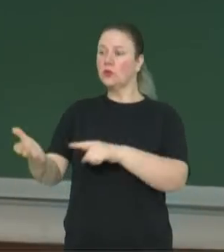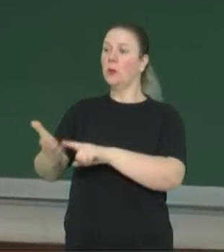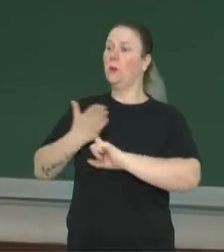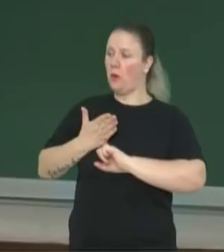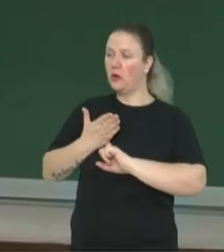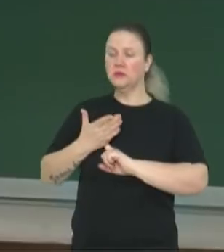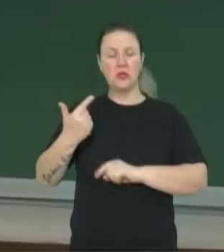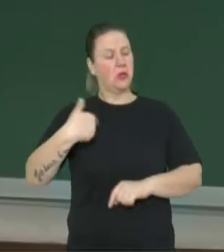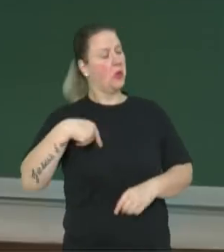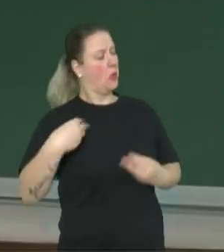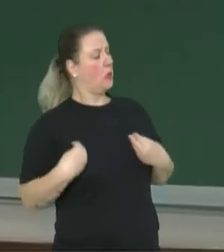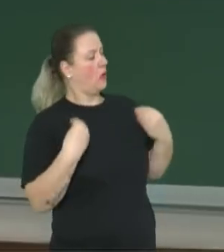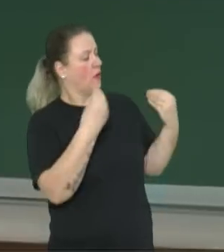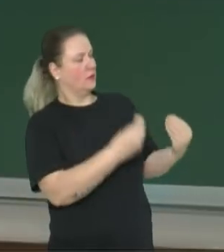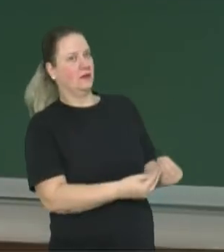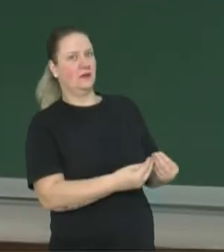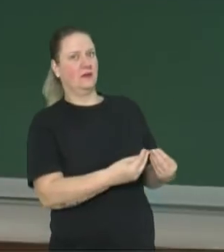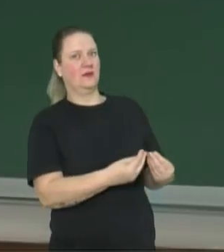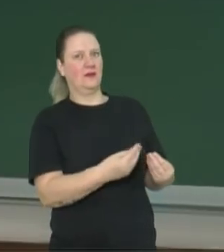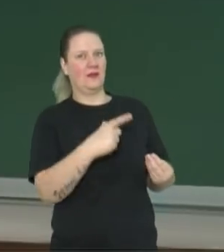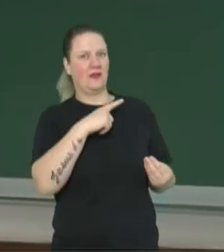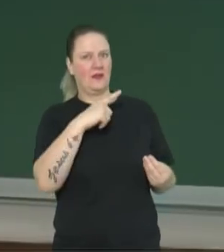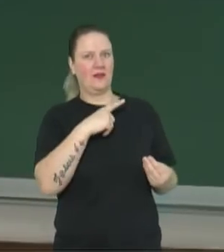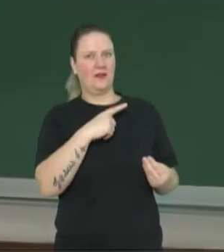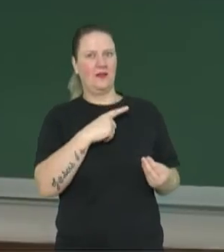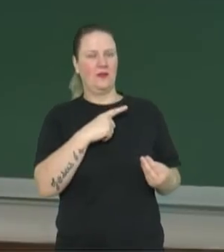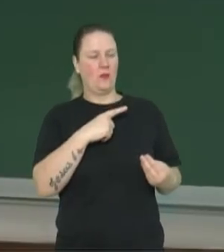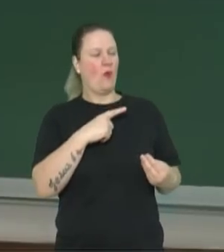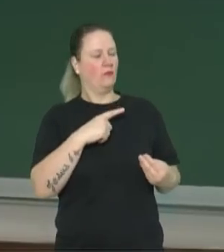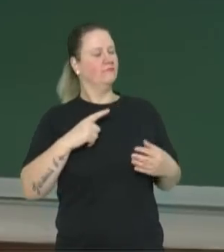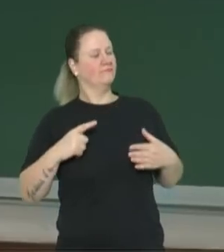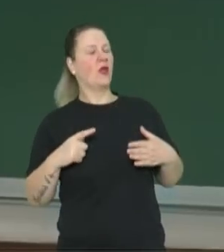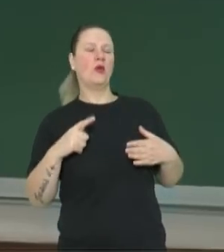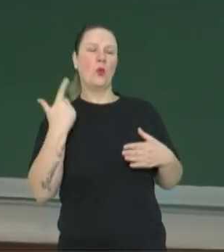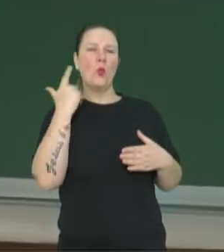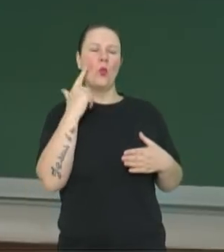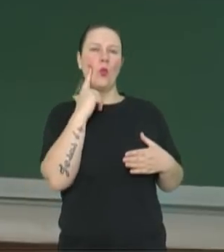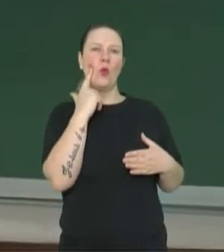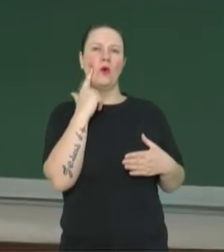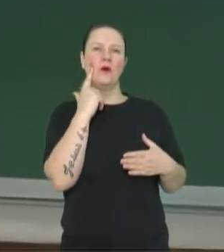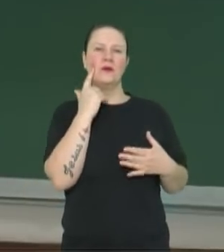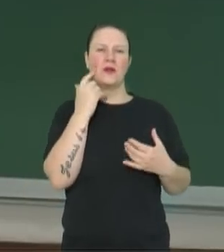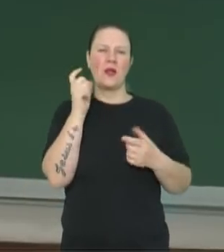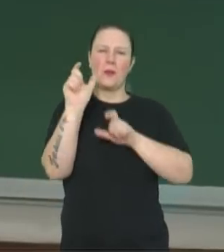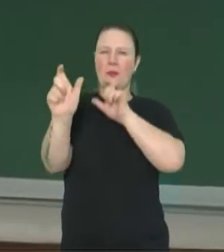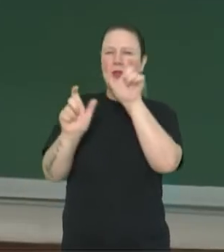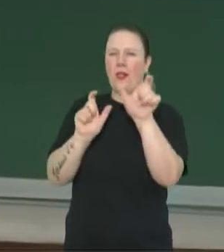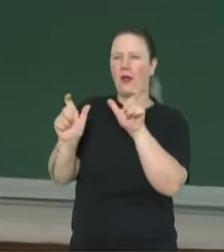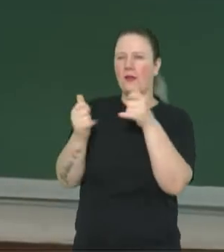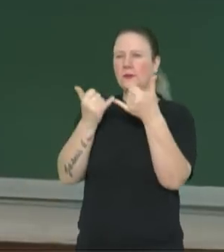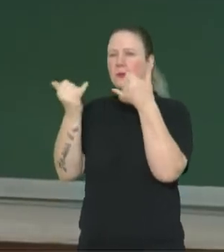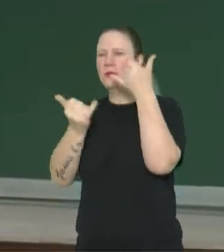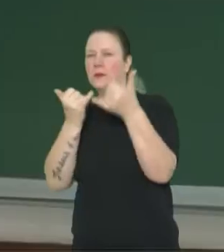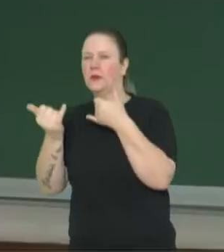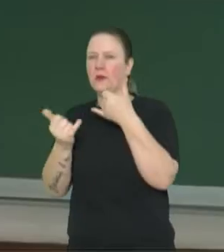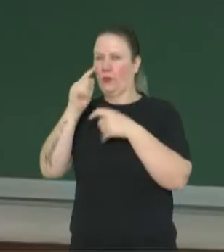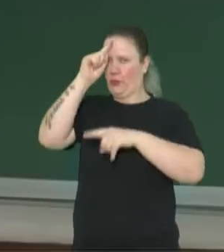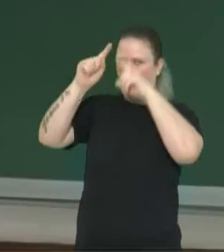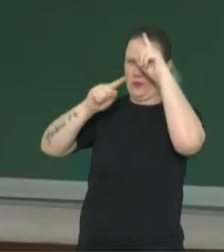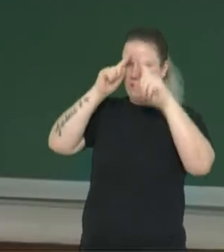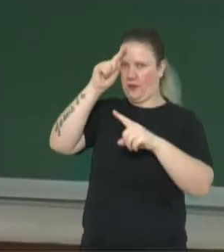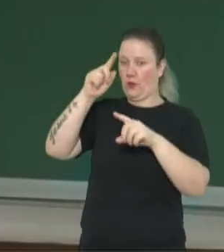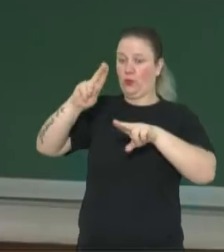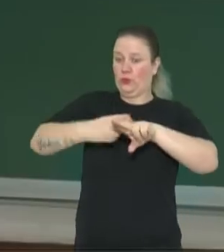fome, que nós encontraremos uma playlist que vai satisfazer. Então, sempre fazendo um jogo de palavras, um jogo de ideias